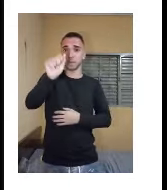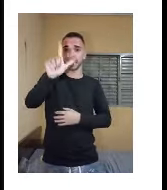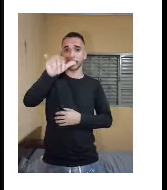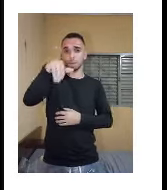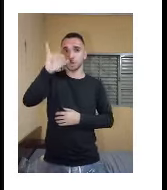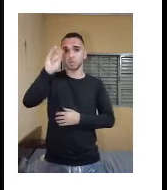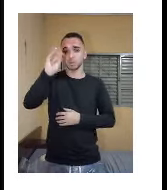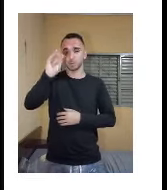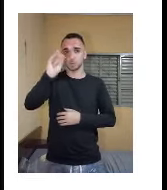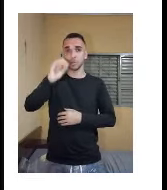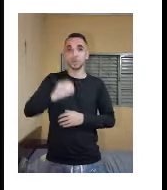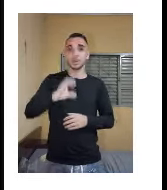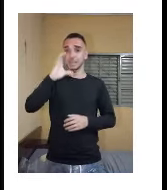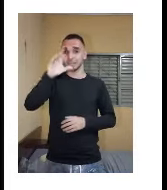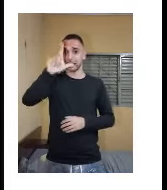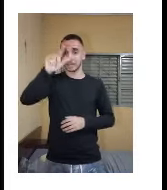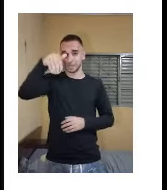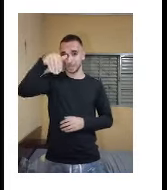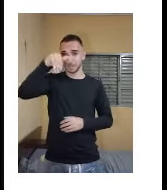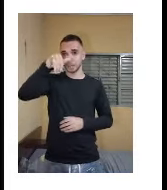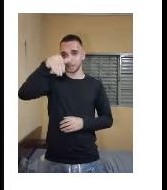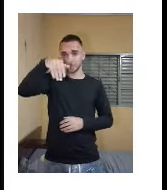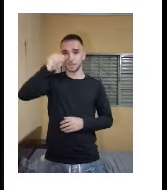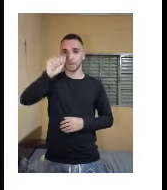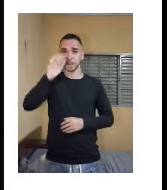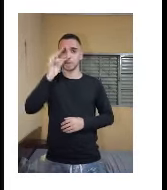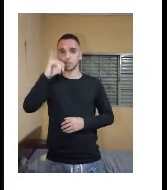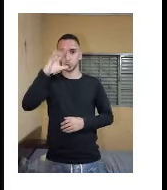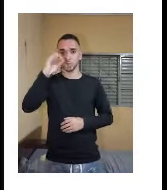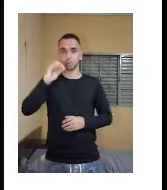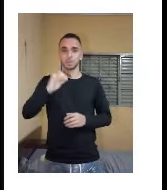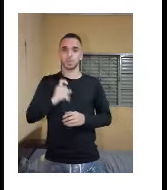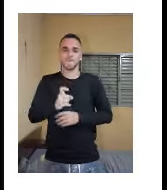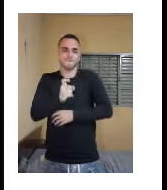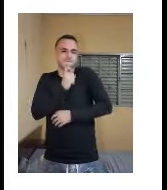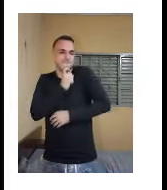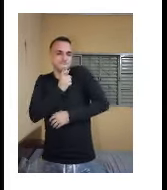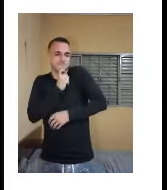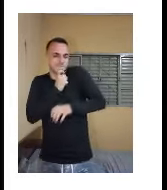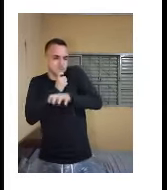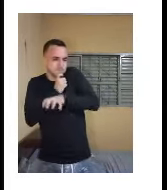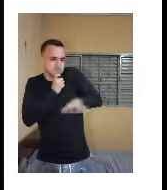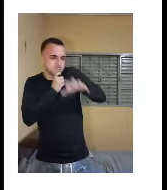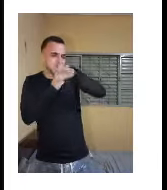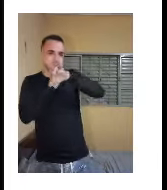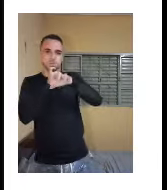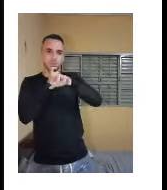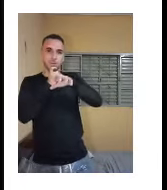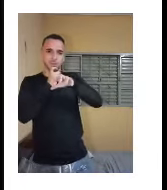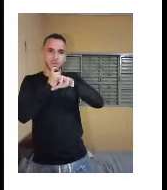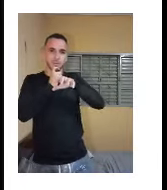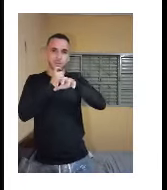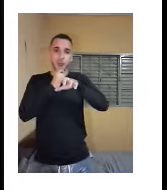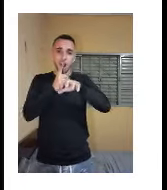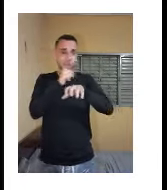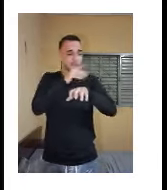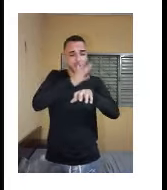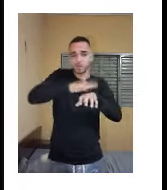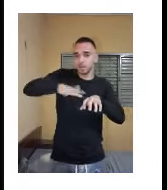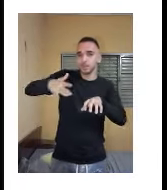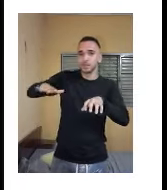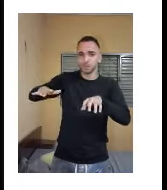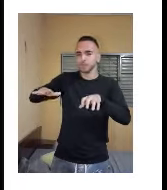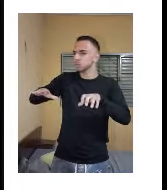anos do passado, através de testemunhos de gelo, anéis de árvores, que, de alguma maneira, traz registros